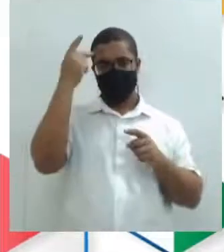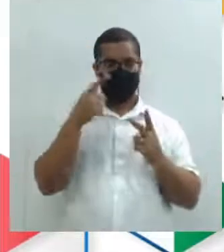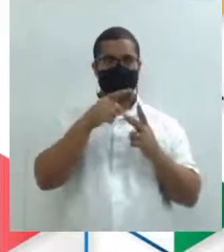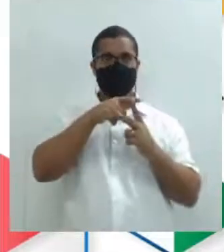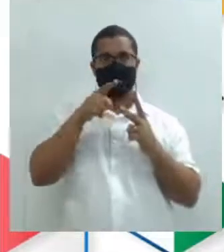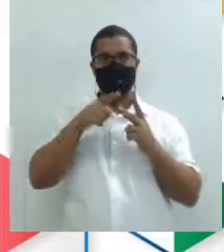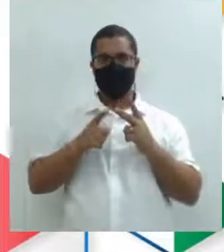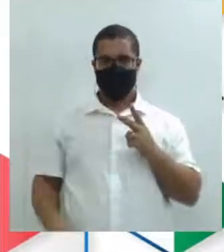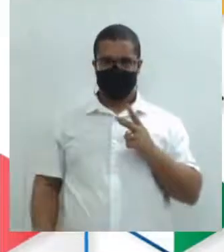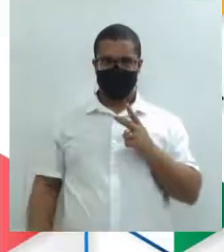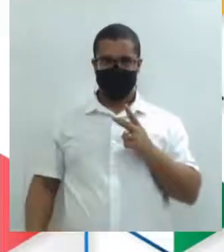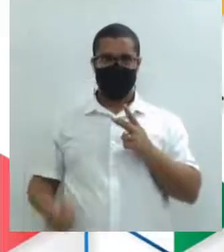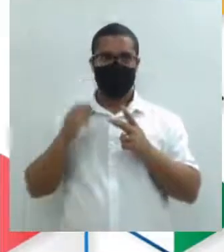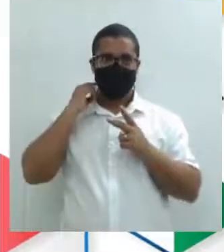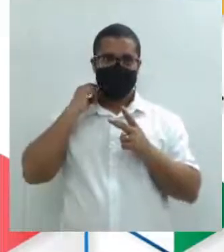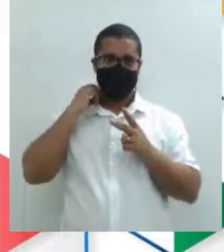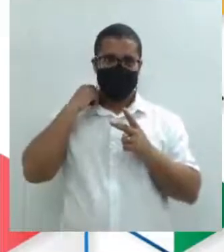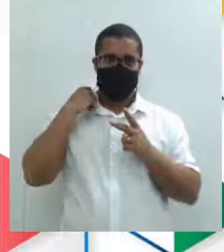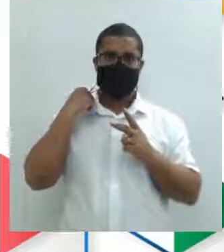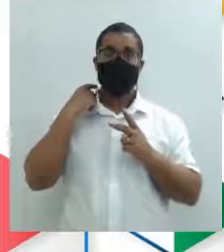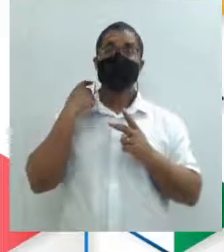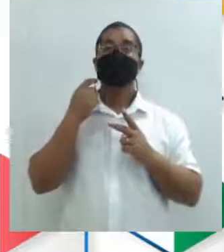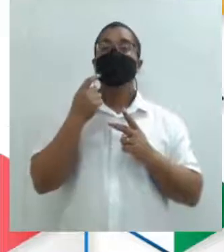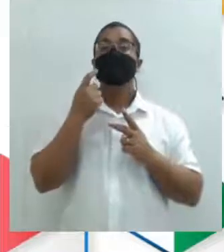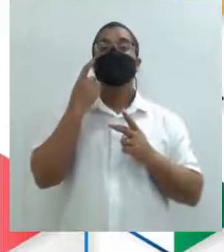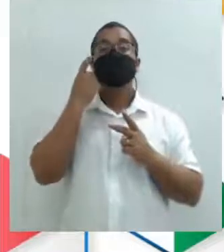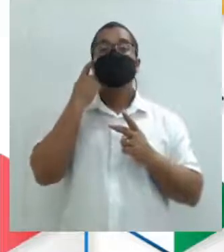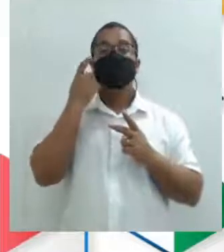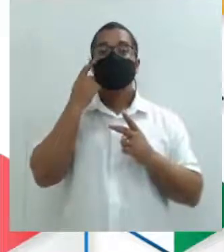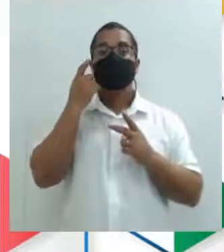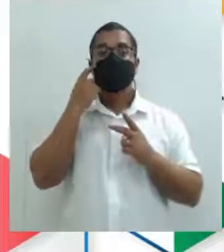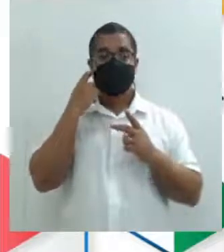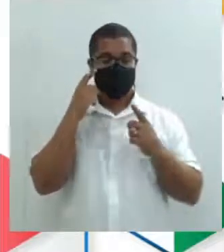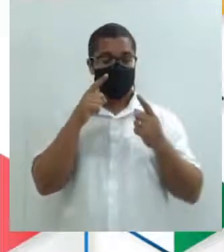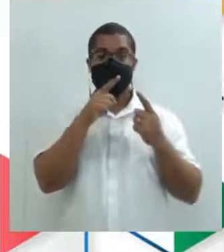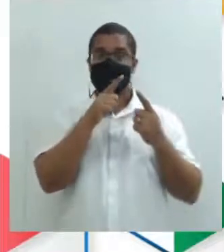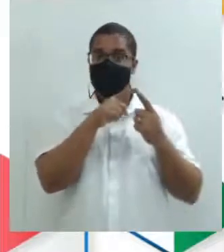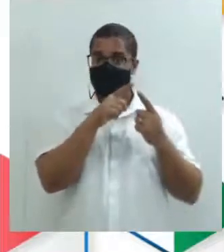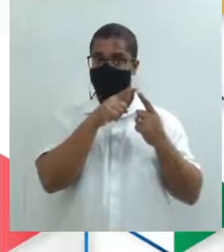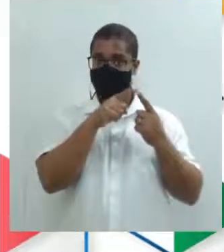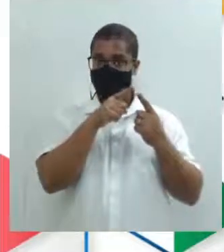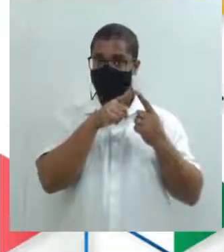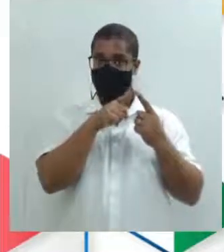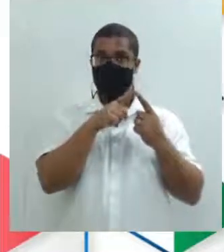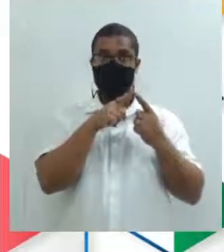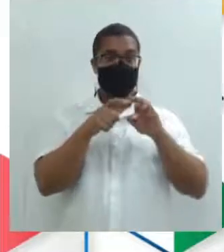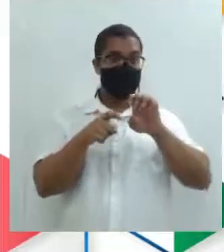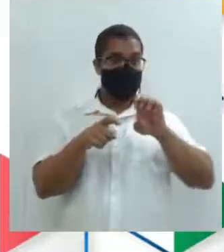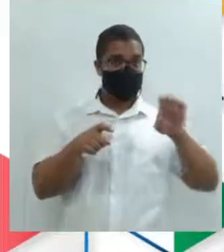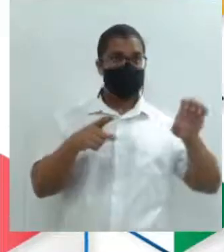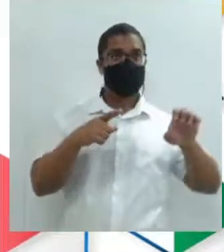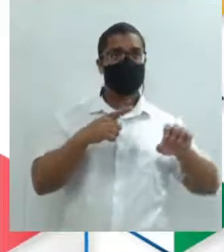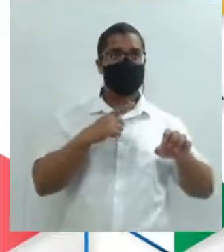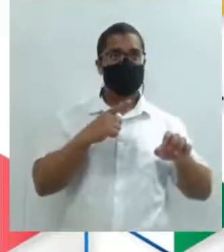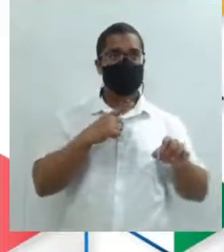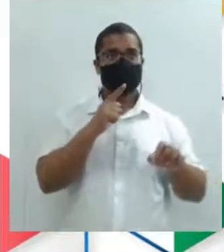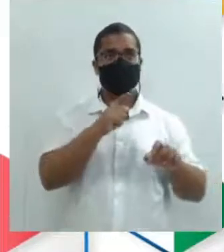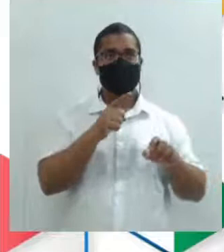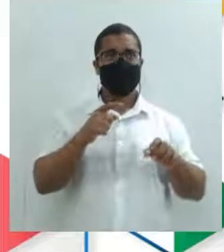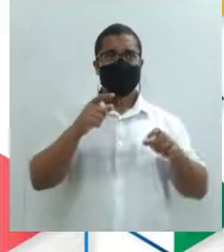Vamos analisar um pouquinho o perfil deles. Temos um primeiro personagem à esquerda, que ele está com